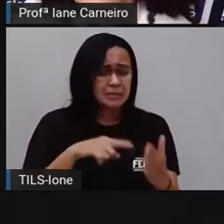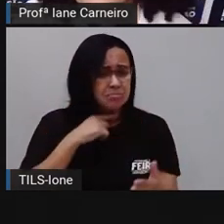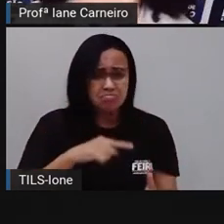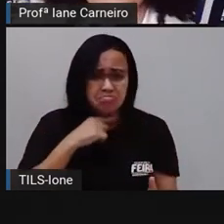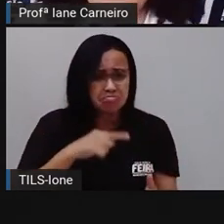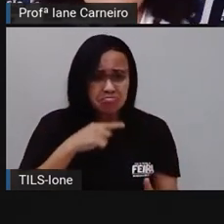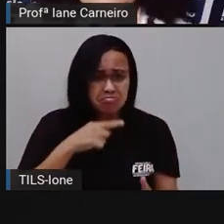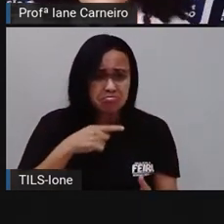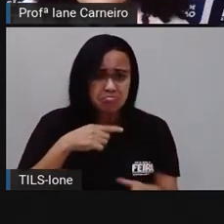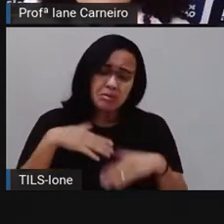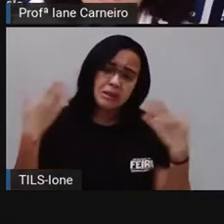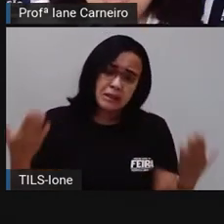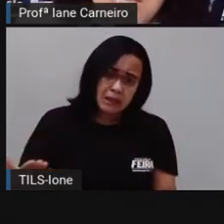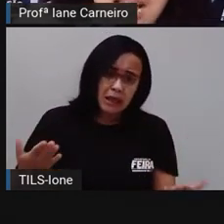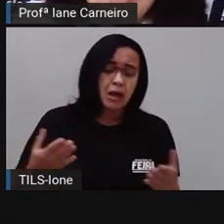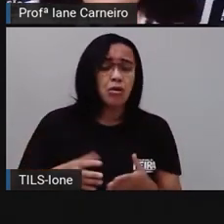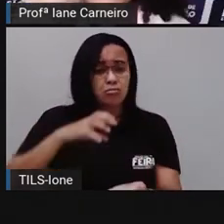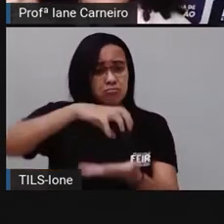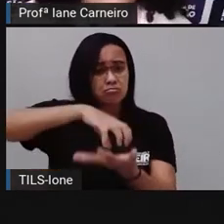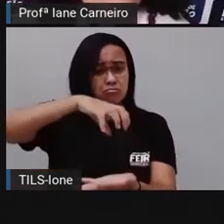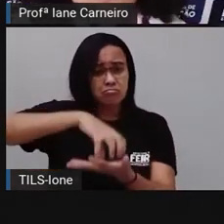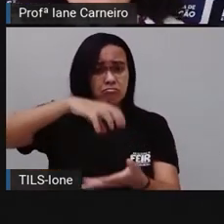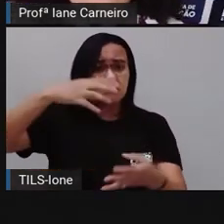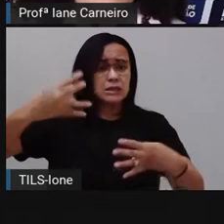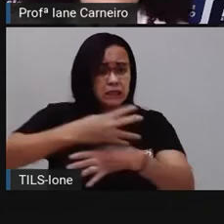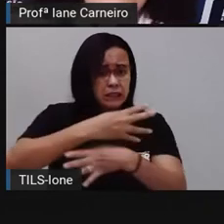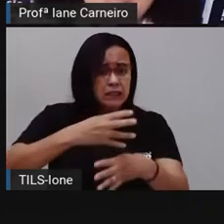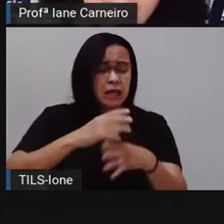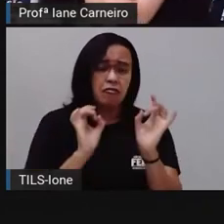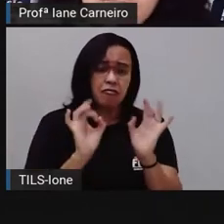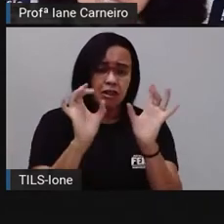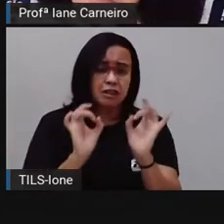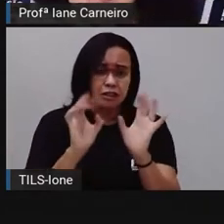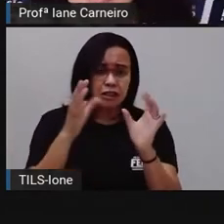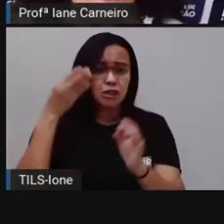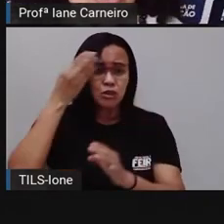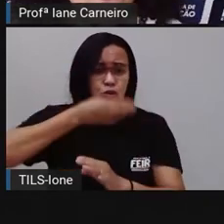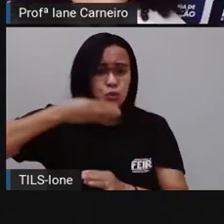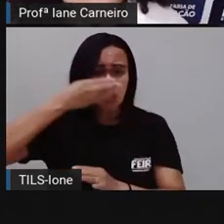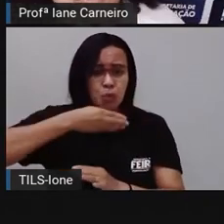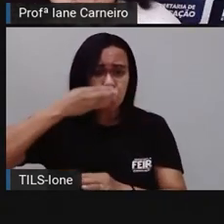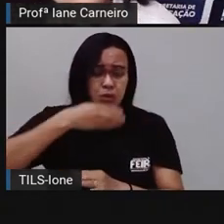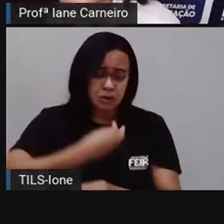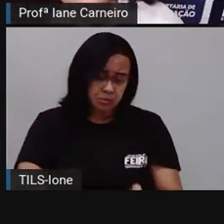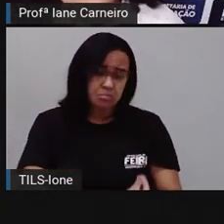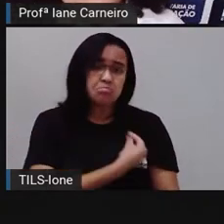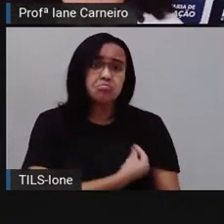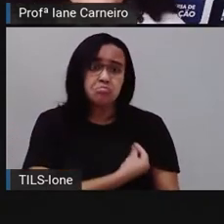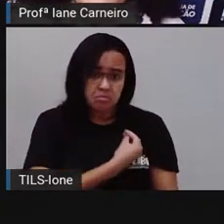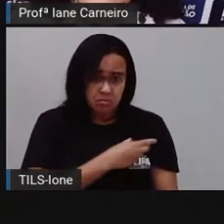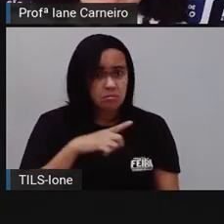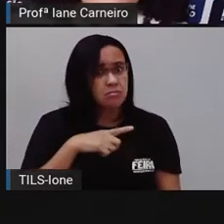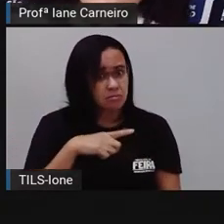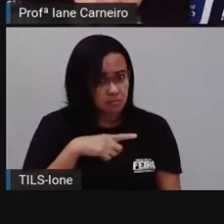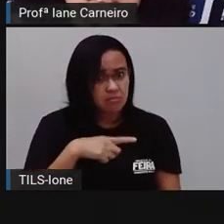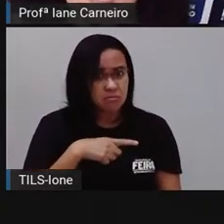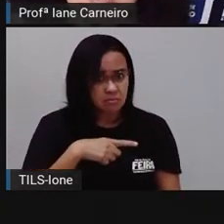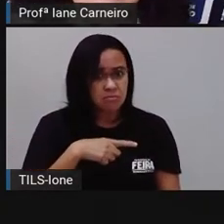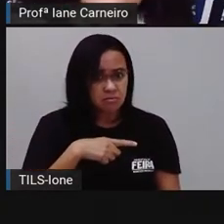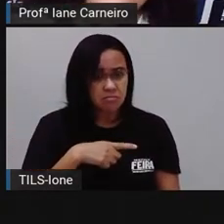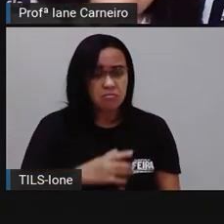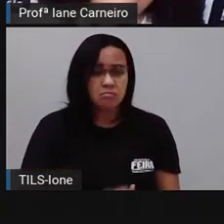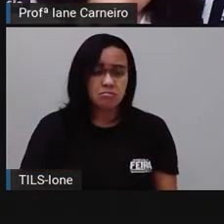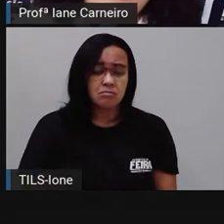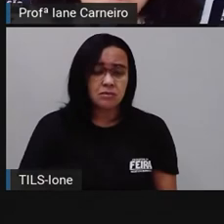livre, na feira livre não, no centro da cidade, vendendo doces para poder sobreviver. A gente encontra várias pessoas, né, infelizmente, né,